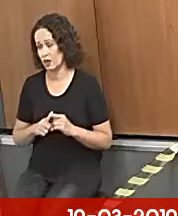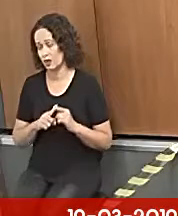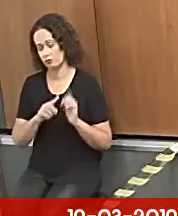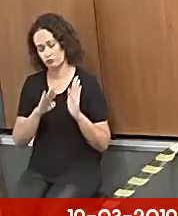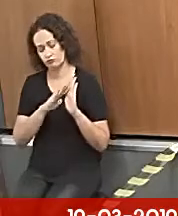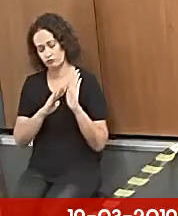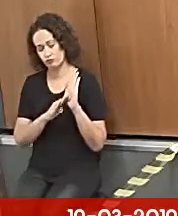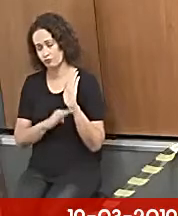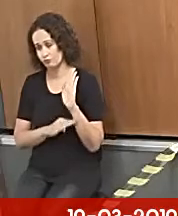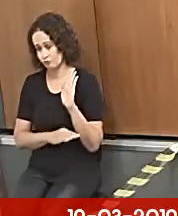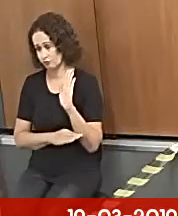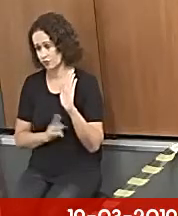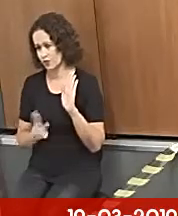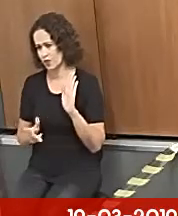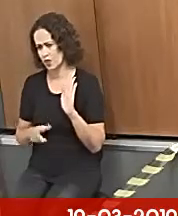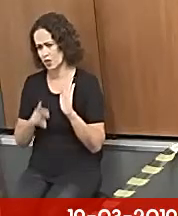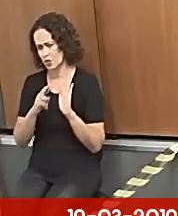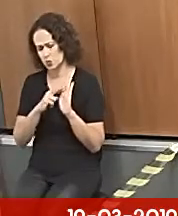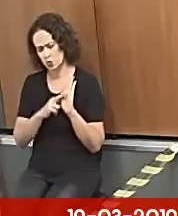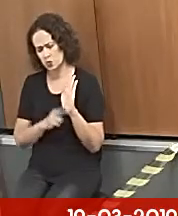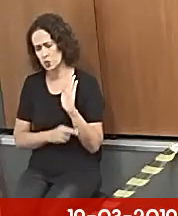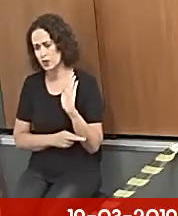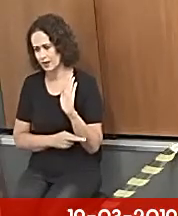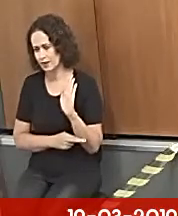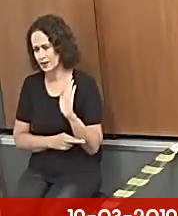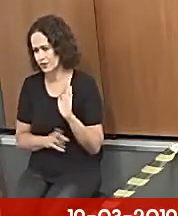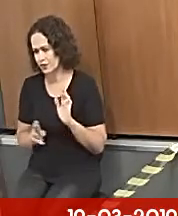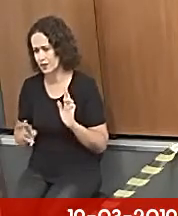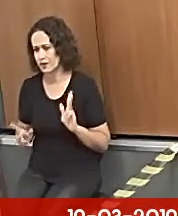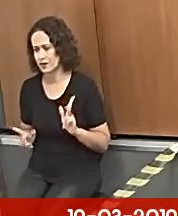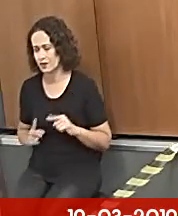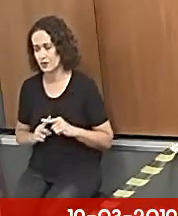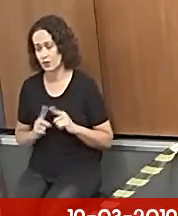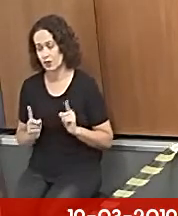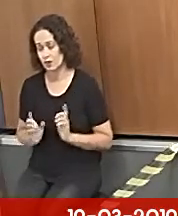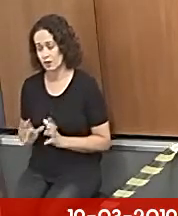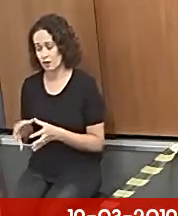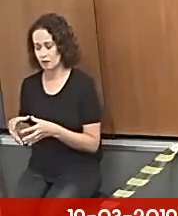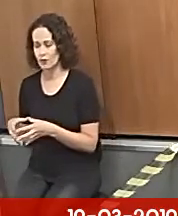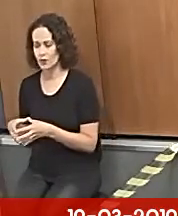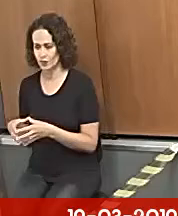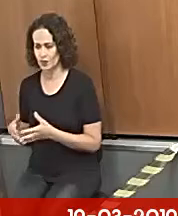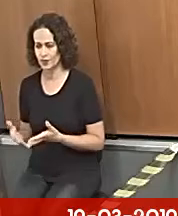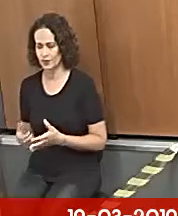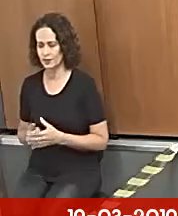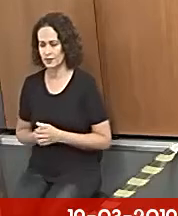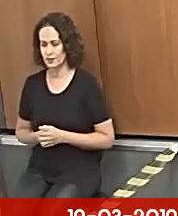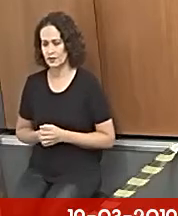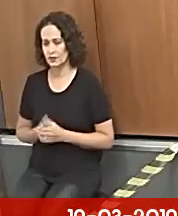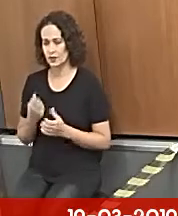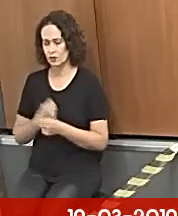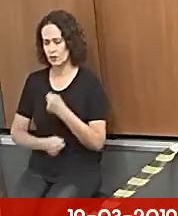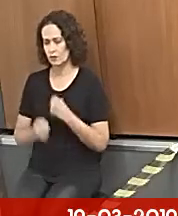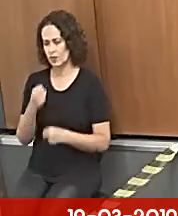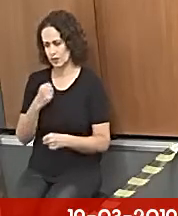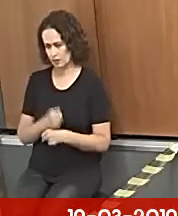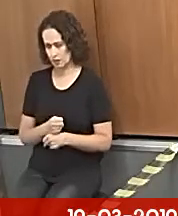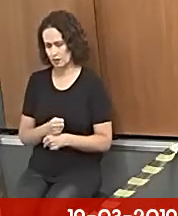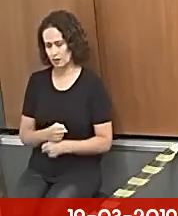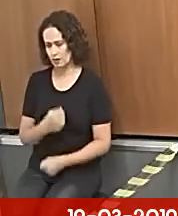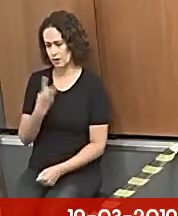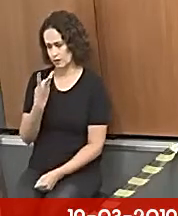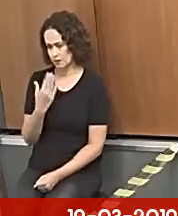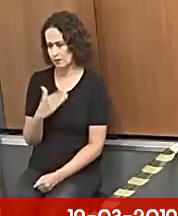nosso pode mudar o dia pode mudar porque nós são um grupo o ano passado conseguimos fazer 100 horas a 1530